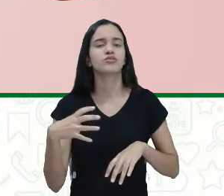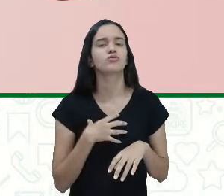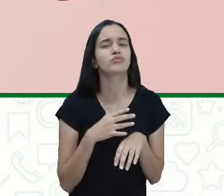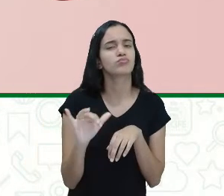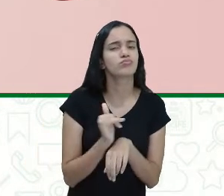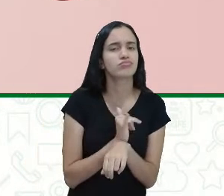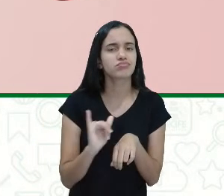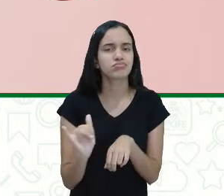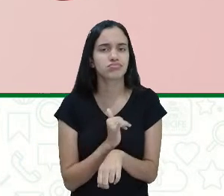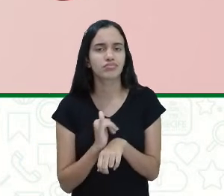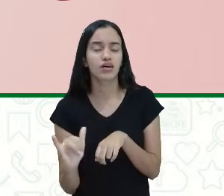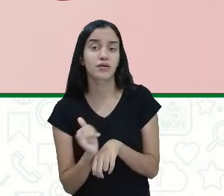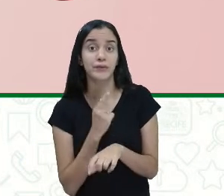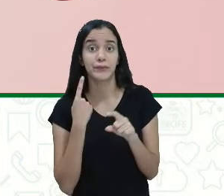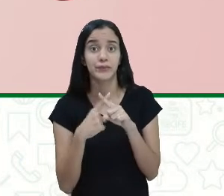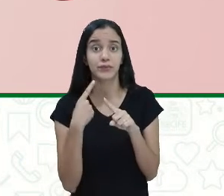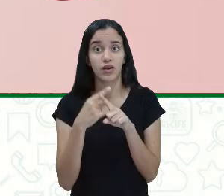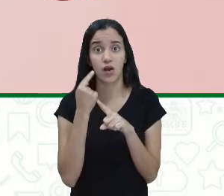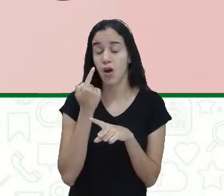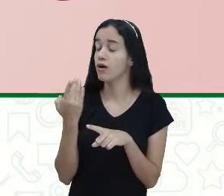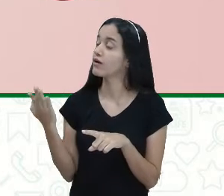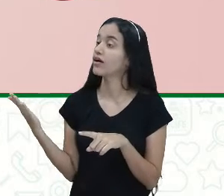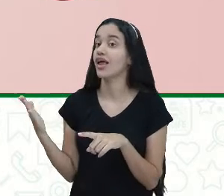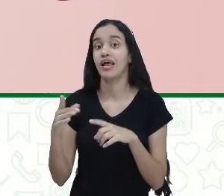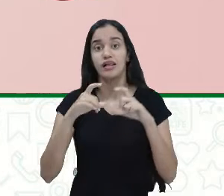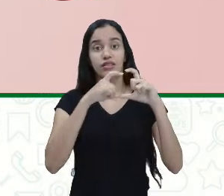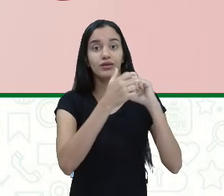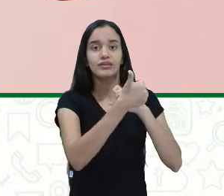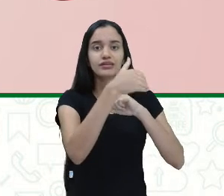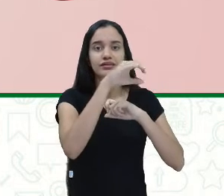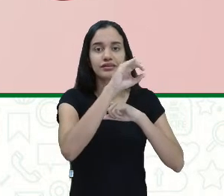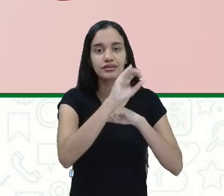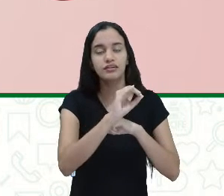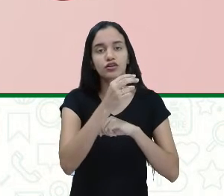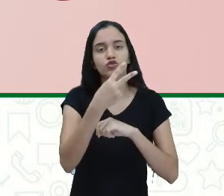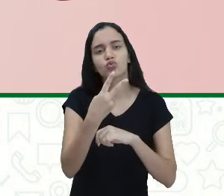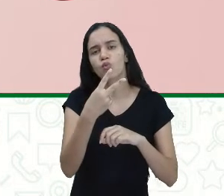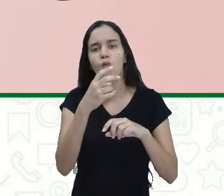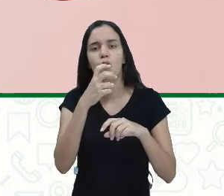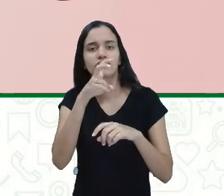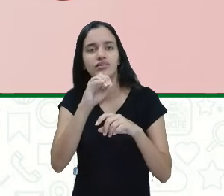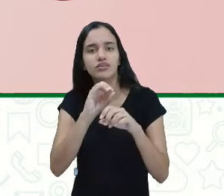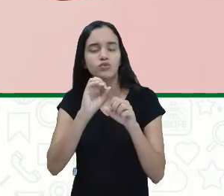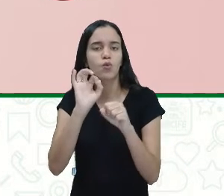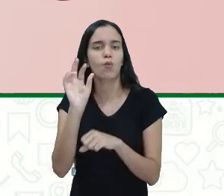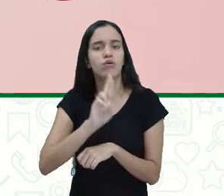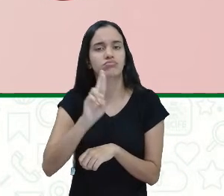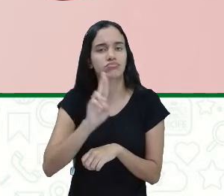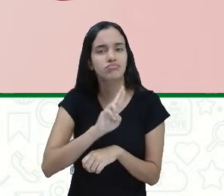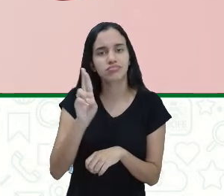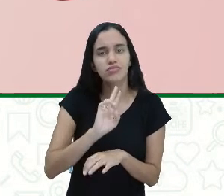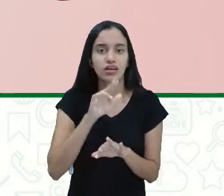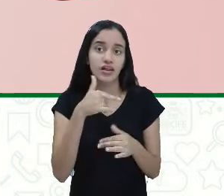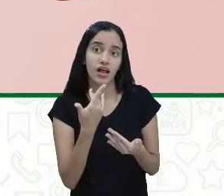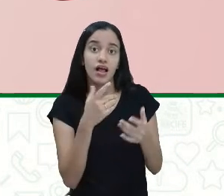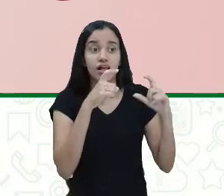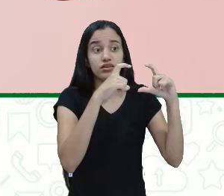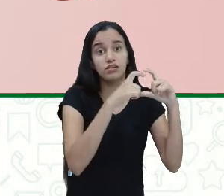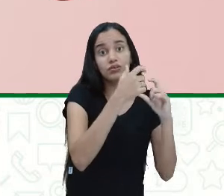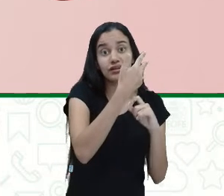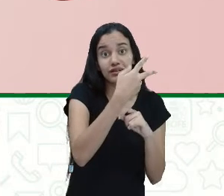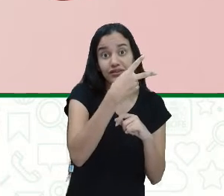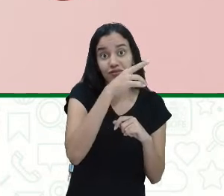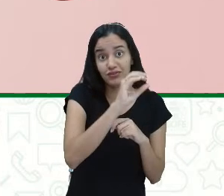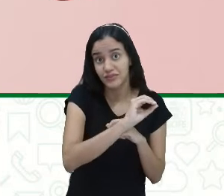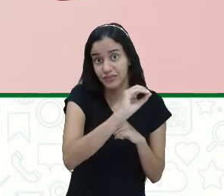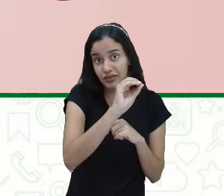maneiras, né? Porque, olha, essa nota de 100 pode ser duas de 50, né? Essa nota de 20 pode ser duas